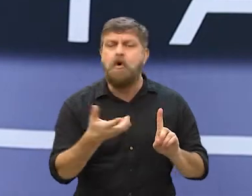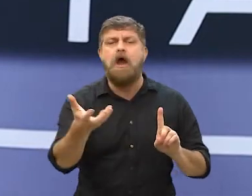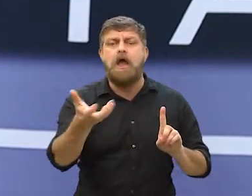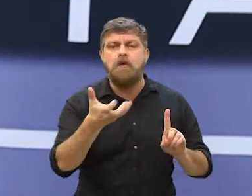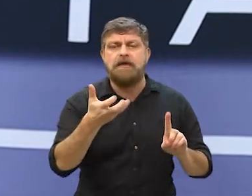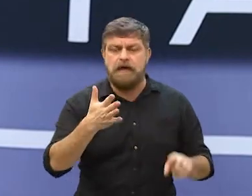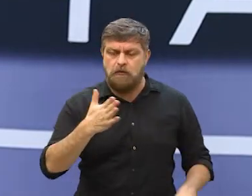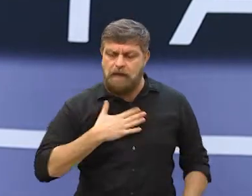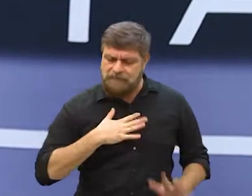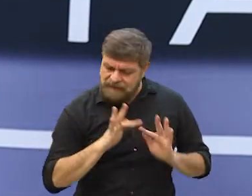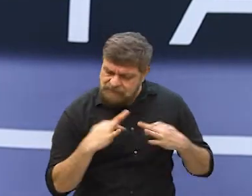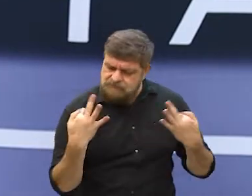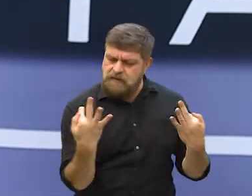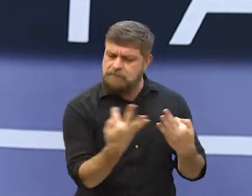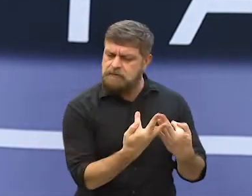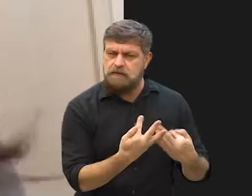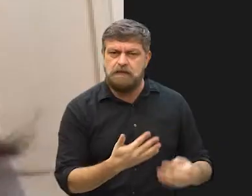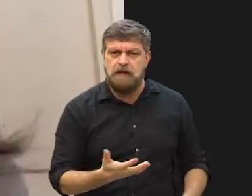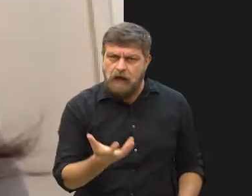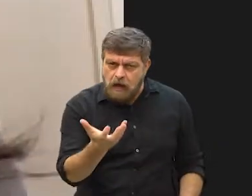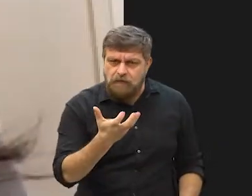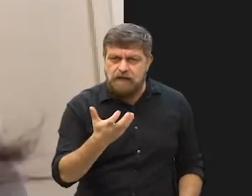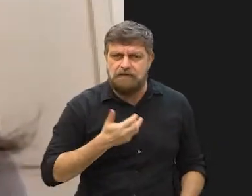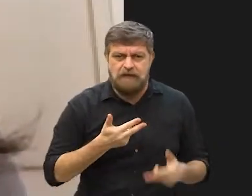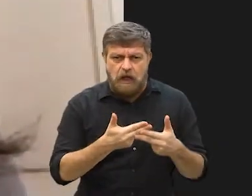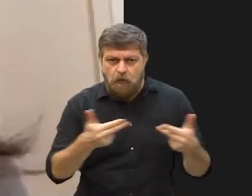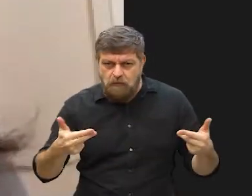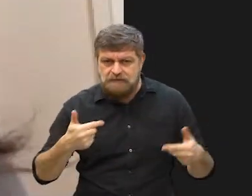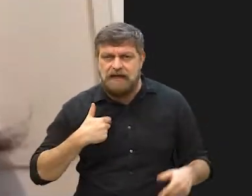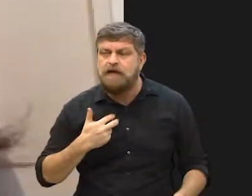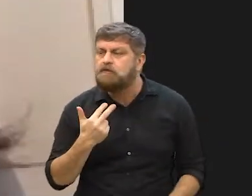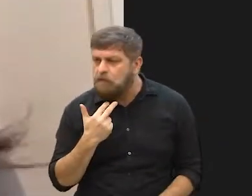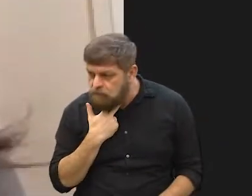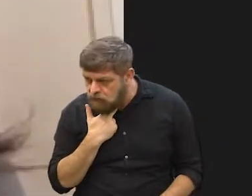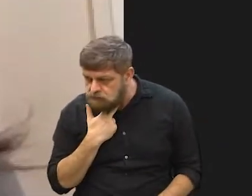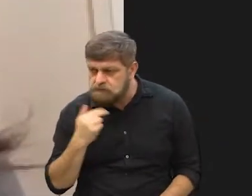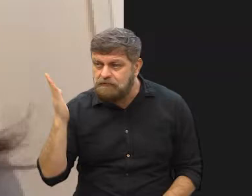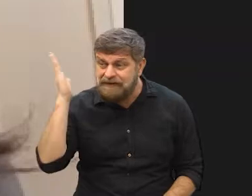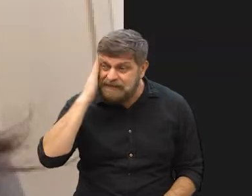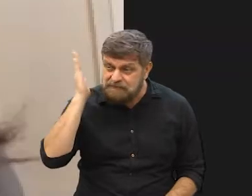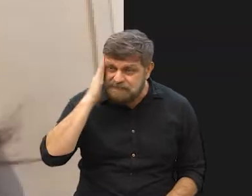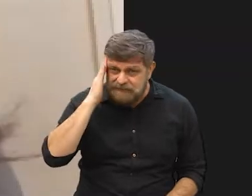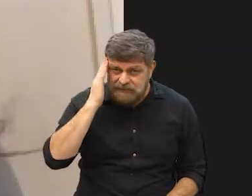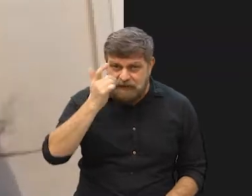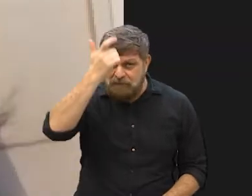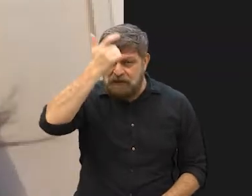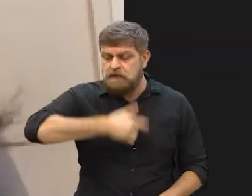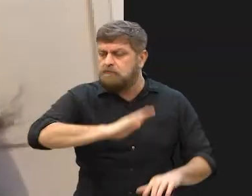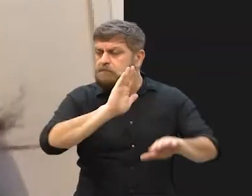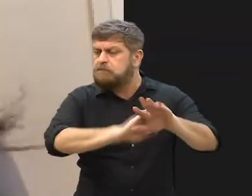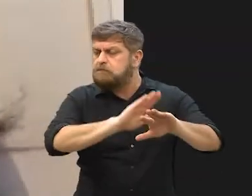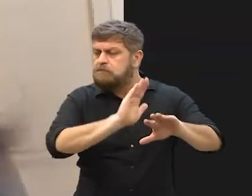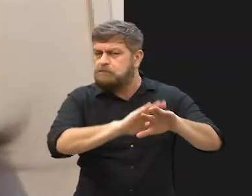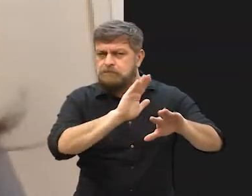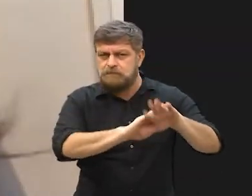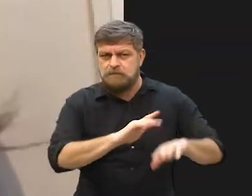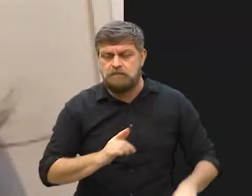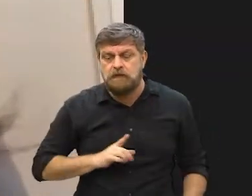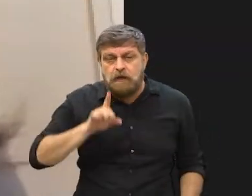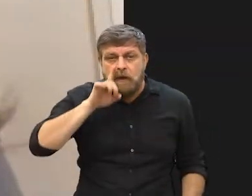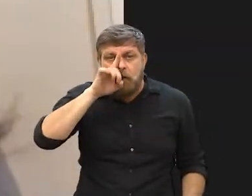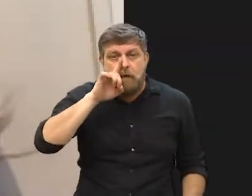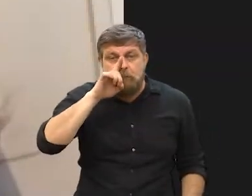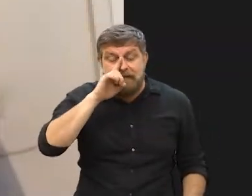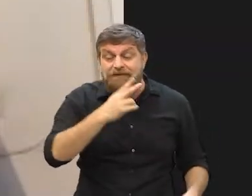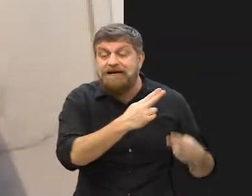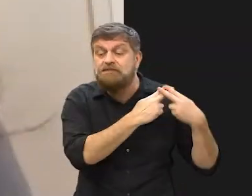ter minha vida, minha família. Tem coisas que eu sei que eu não posso, mas aí, se eu fizer, o risco